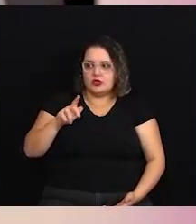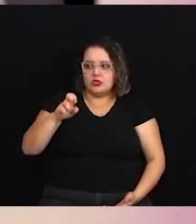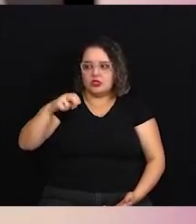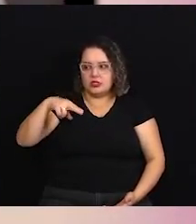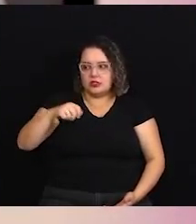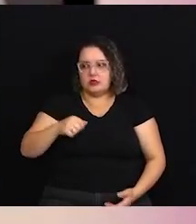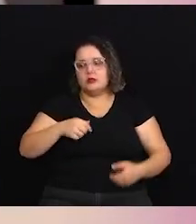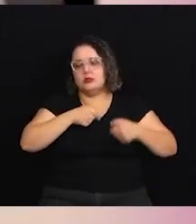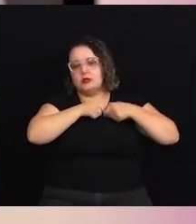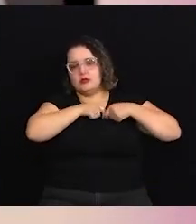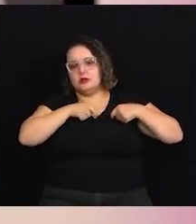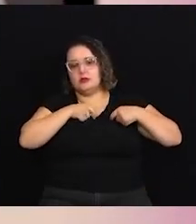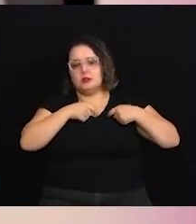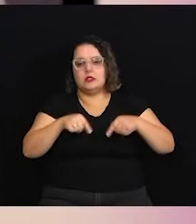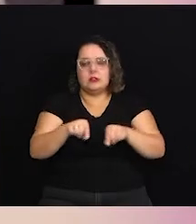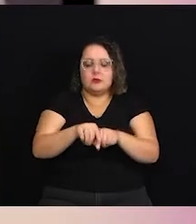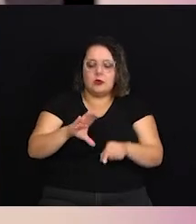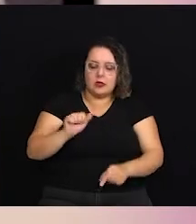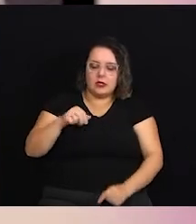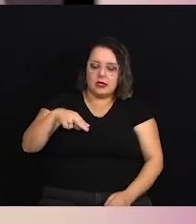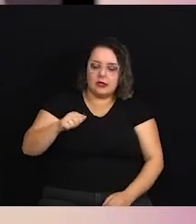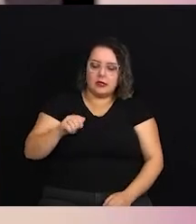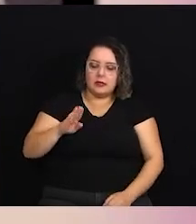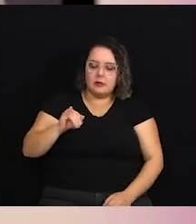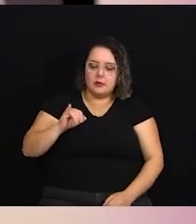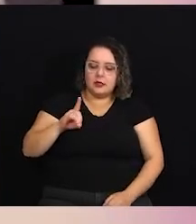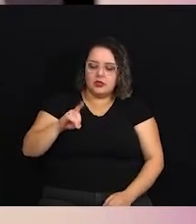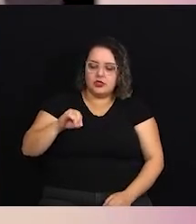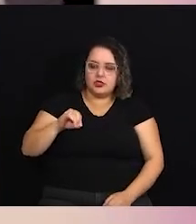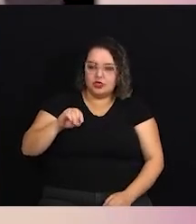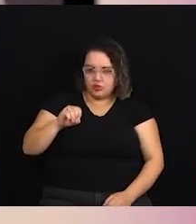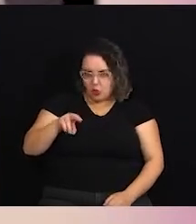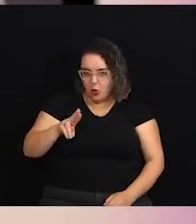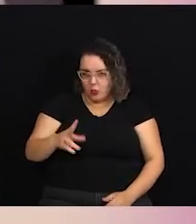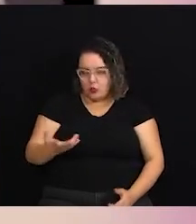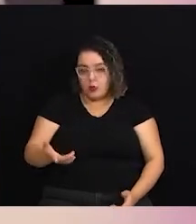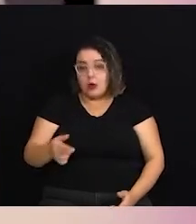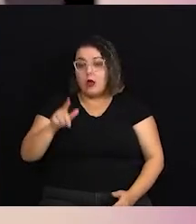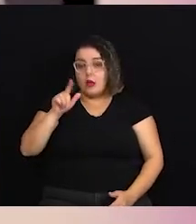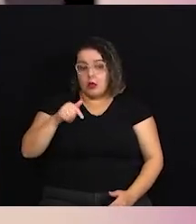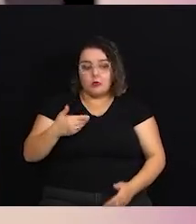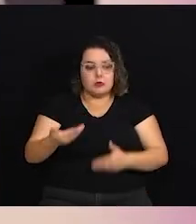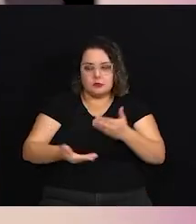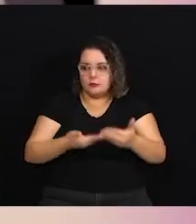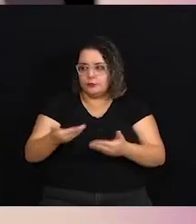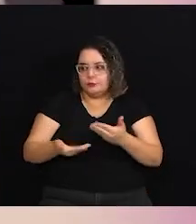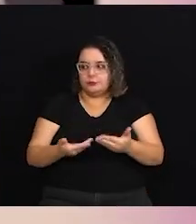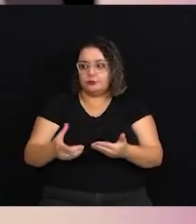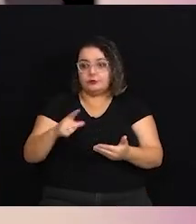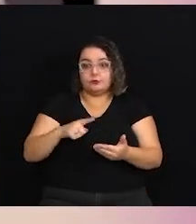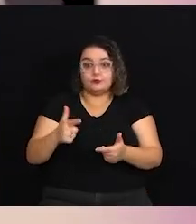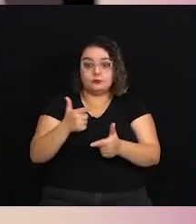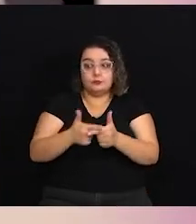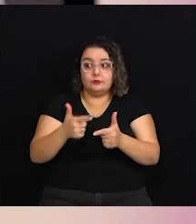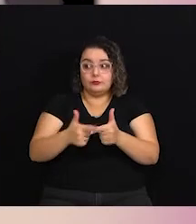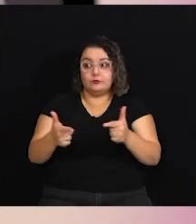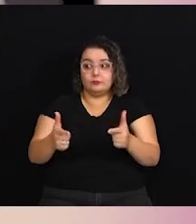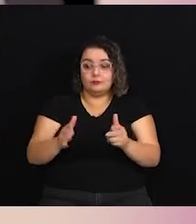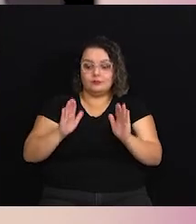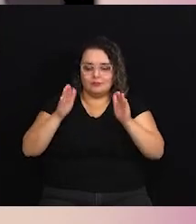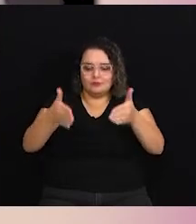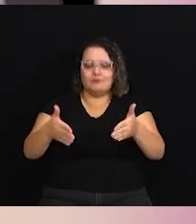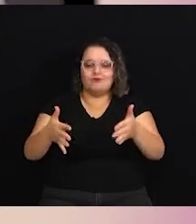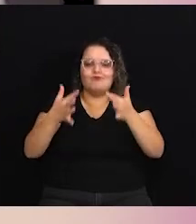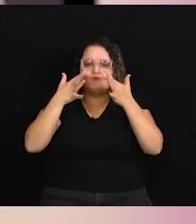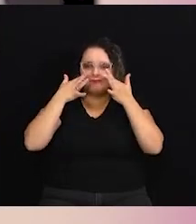estimulador vagal e que além disso O canabidiol então tratamento ela existe vai ter um ponto que é o problemático que eu